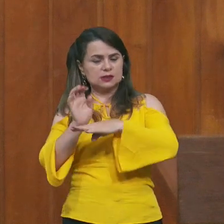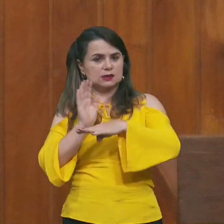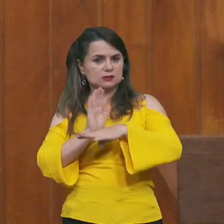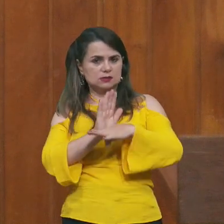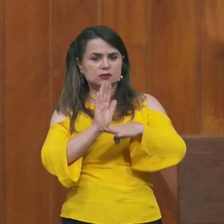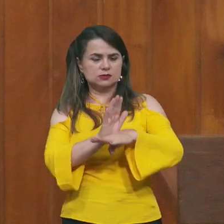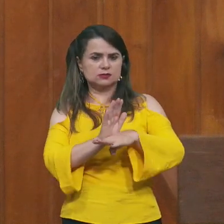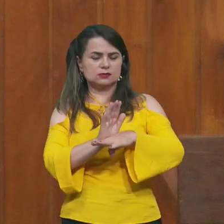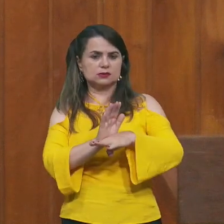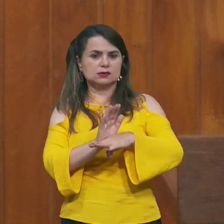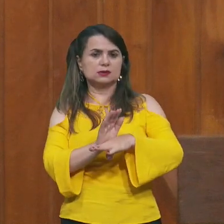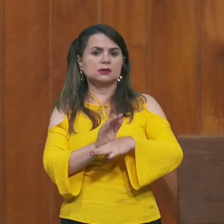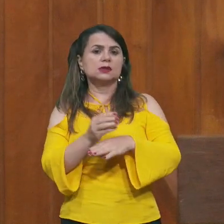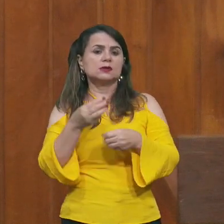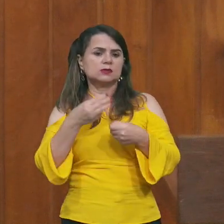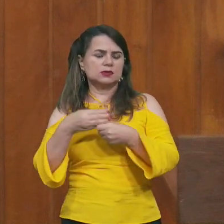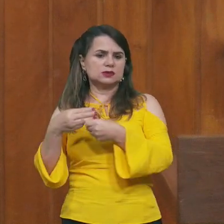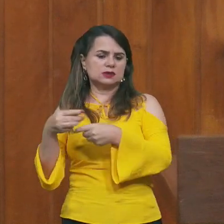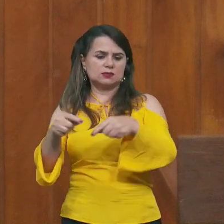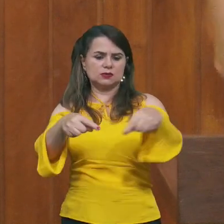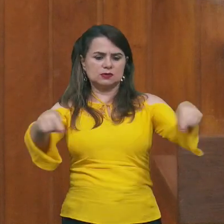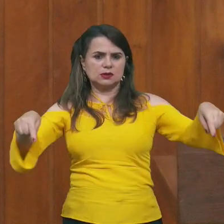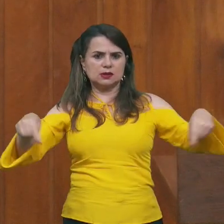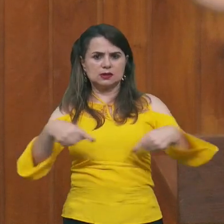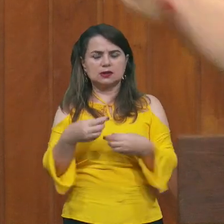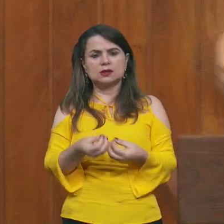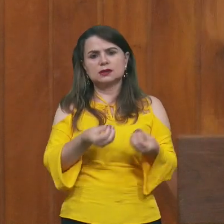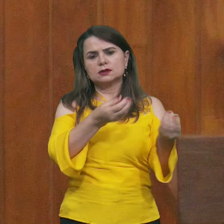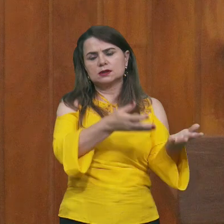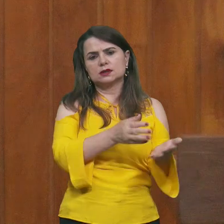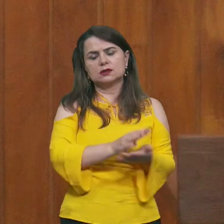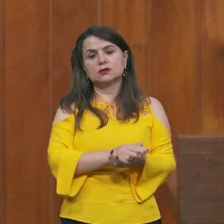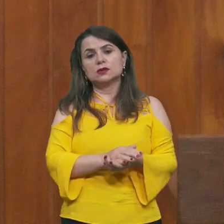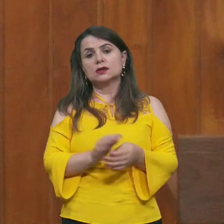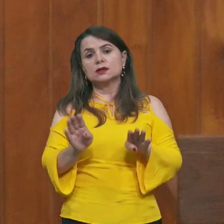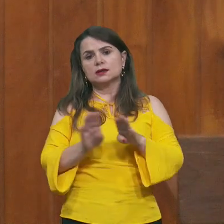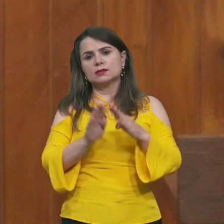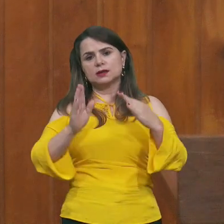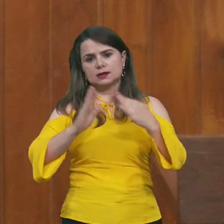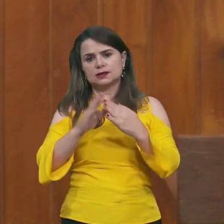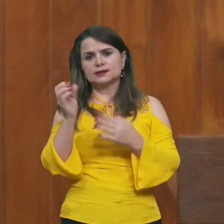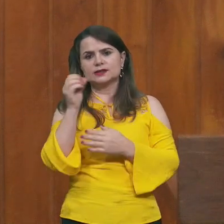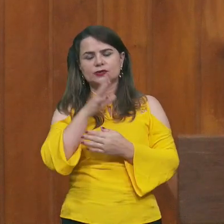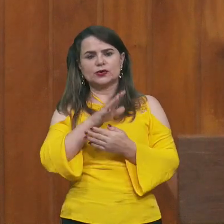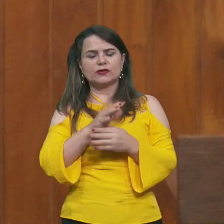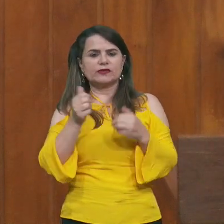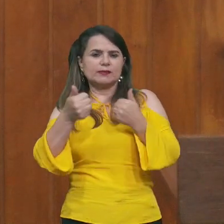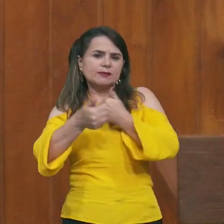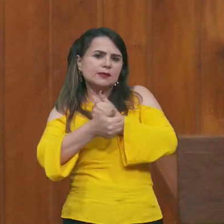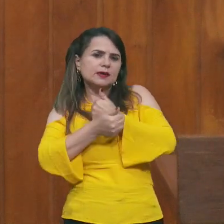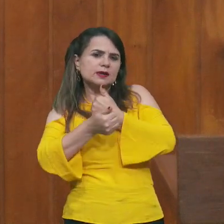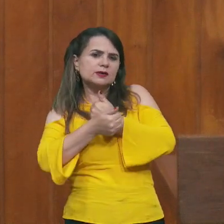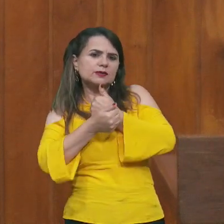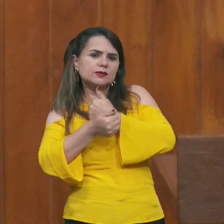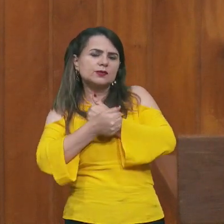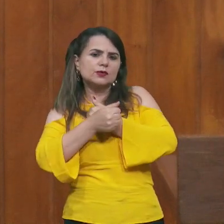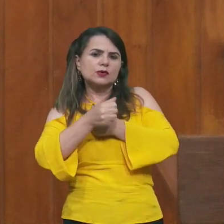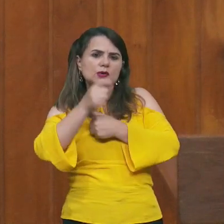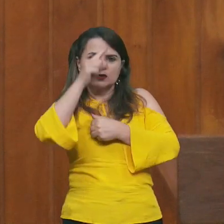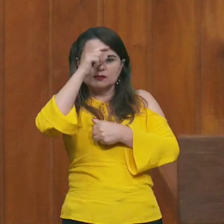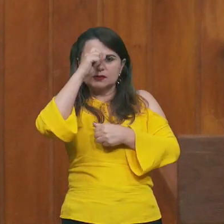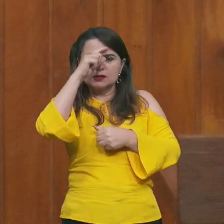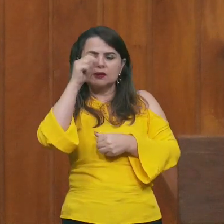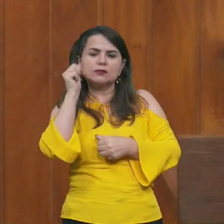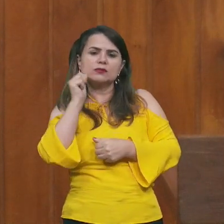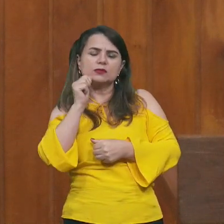terreno e a nossa casa nova vai ser aqui atrás do Hospital da Mulher, ali próximo ao Tribunal de Contas, perto